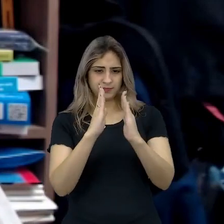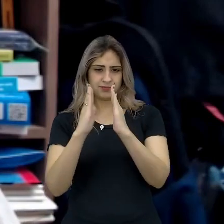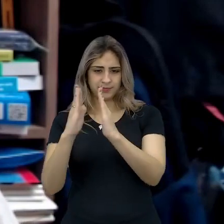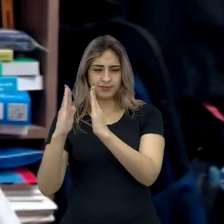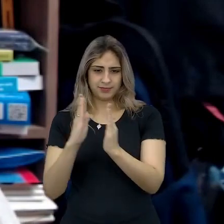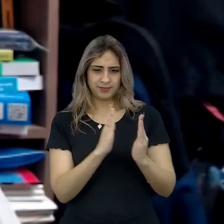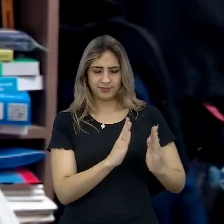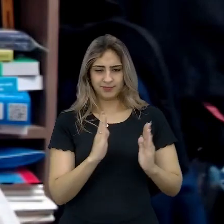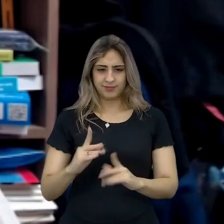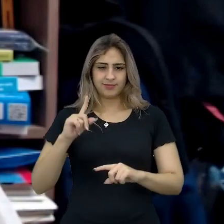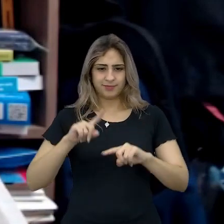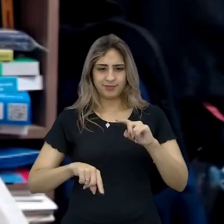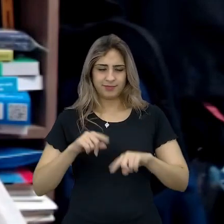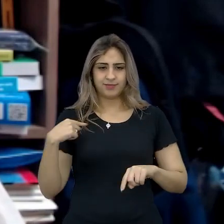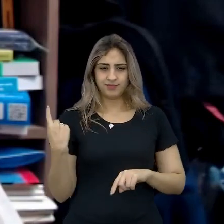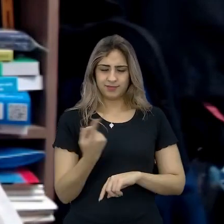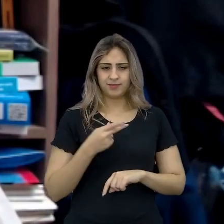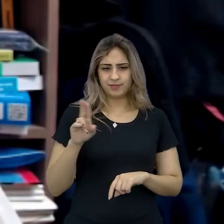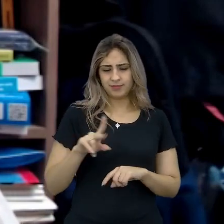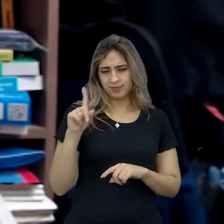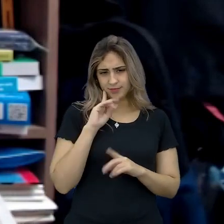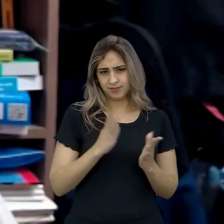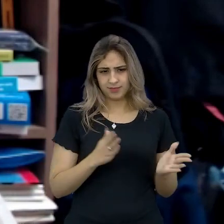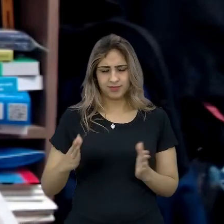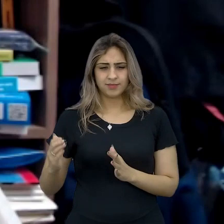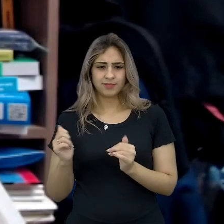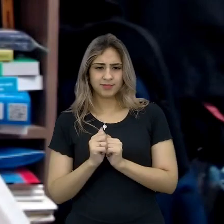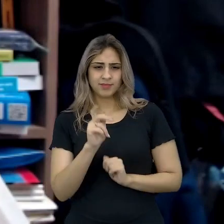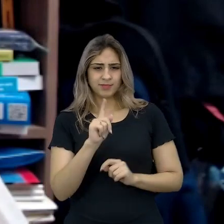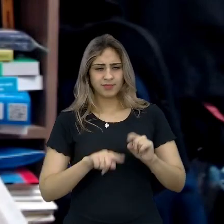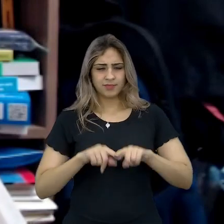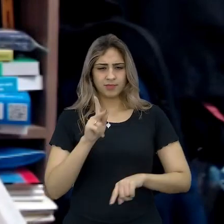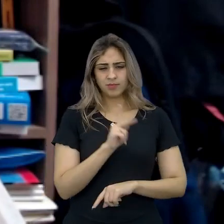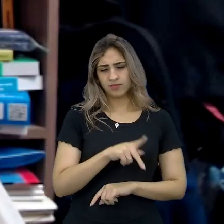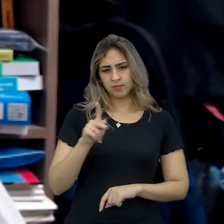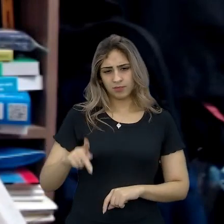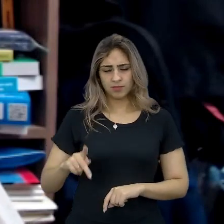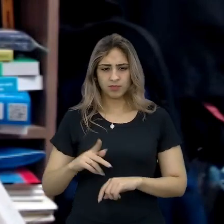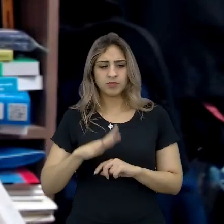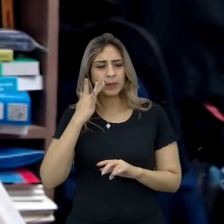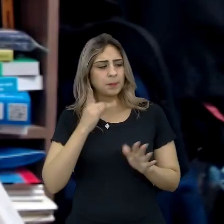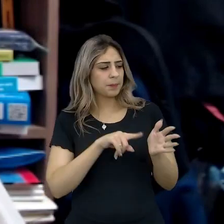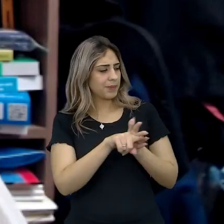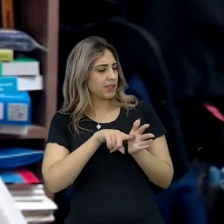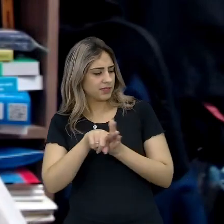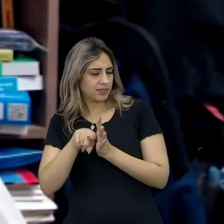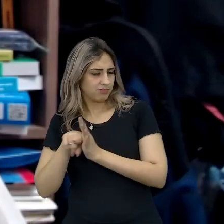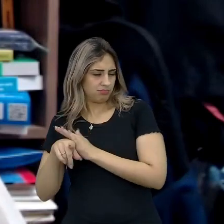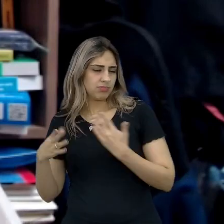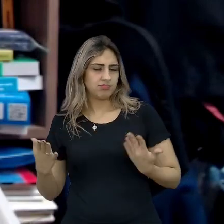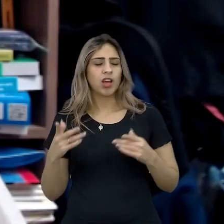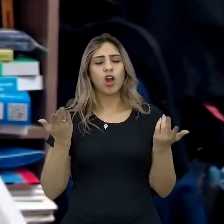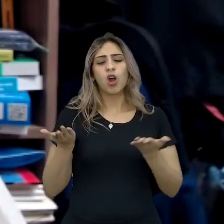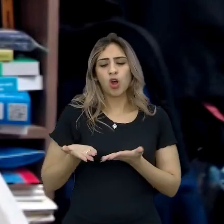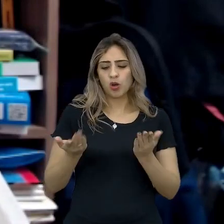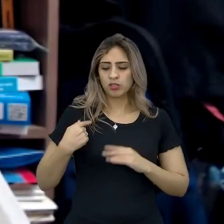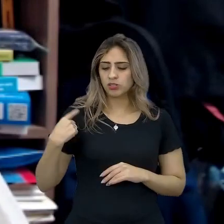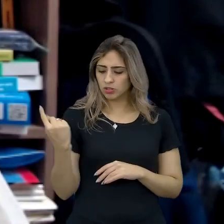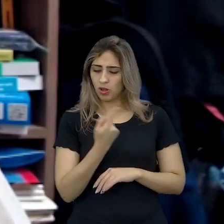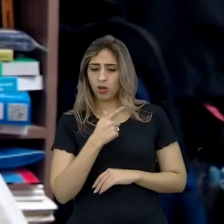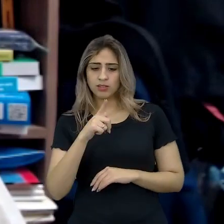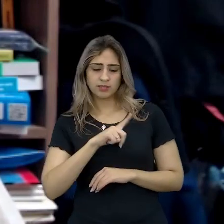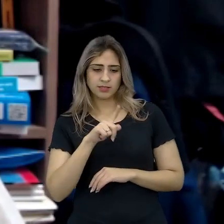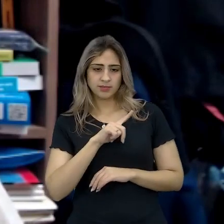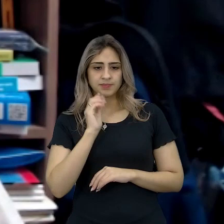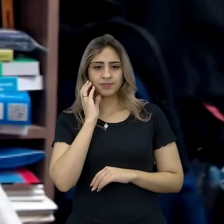e material que a gente usa no dia a dia, material de professor e materiais aí de pesquisa, né? Hoje nós